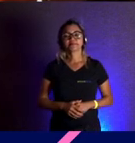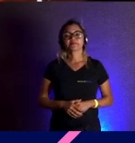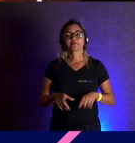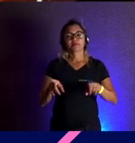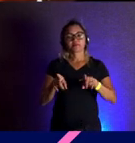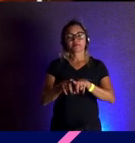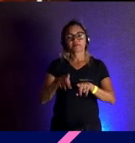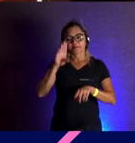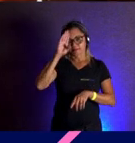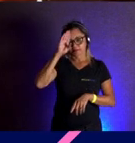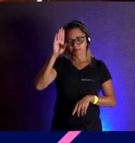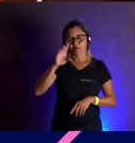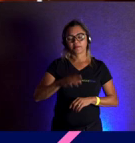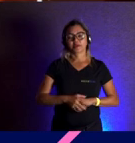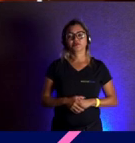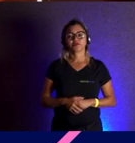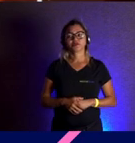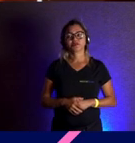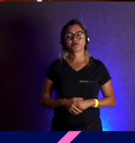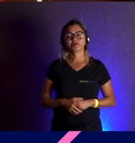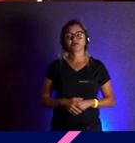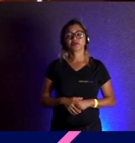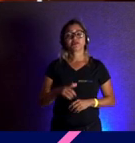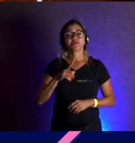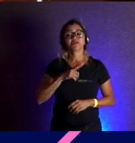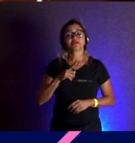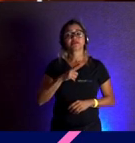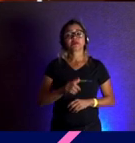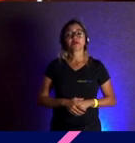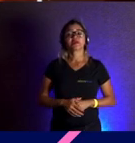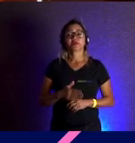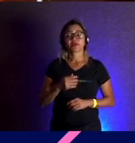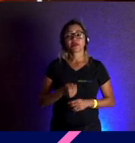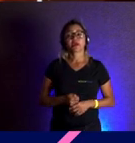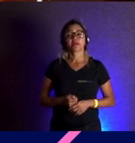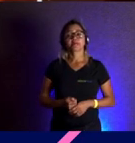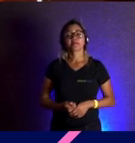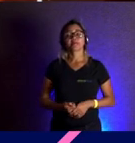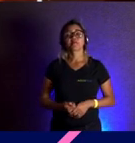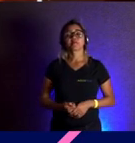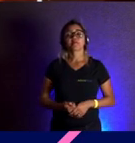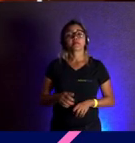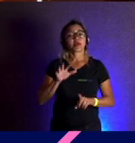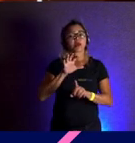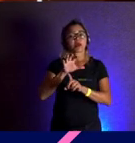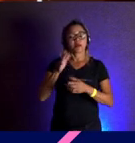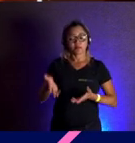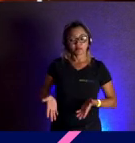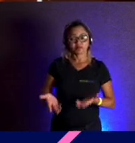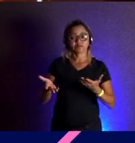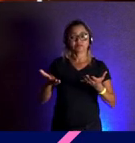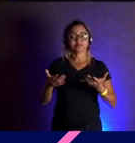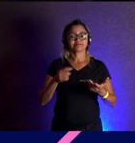principalmente no âmbito de que a gente tem que apelar para a emotividade, né?